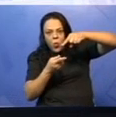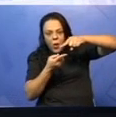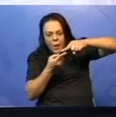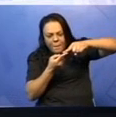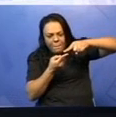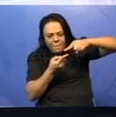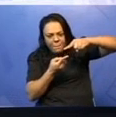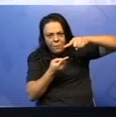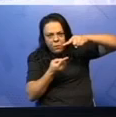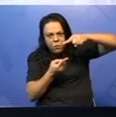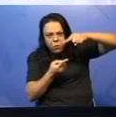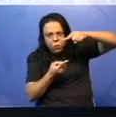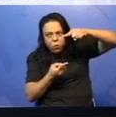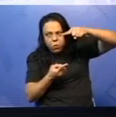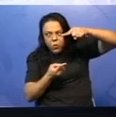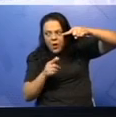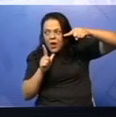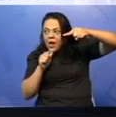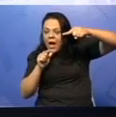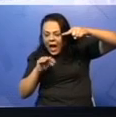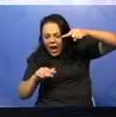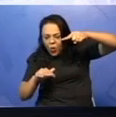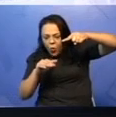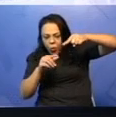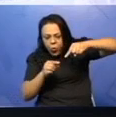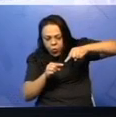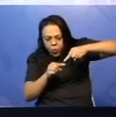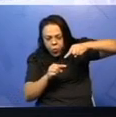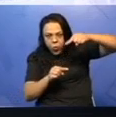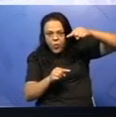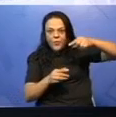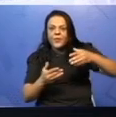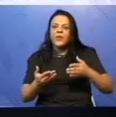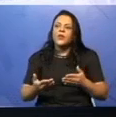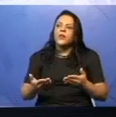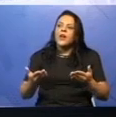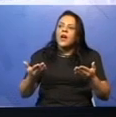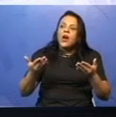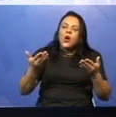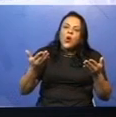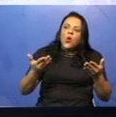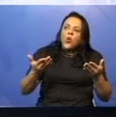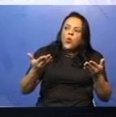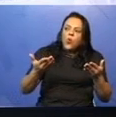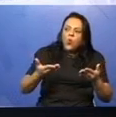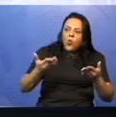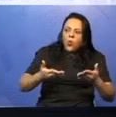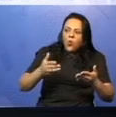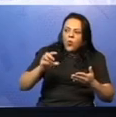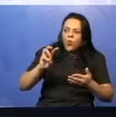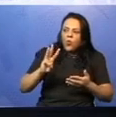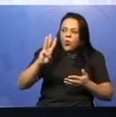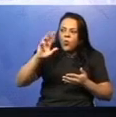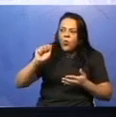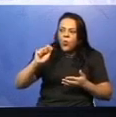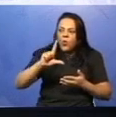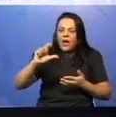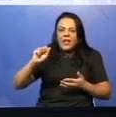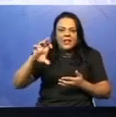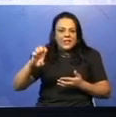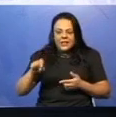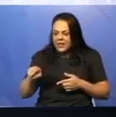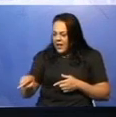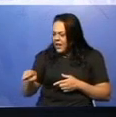Segundo Lamarck, segundo Darwin e Wallace, não. Existiam vários tipos de animais, alguns com pernas longas, outros com pernas curtas.